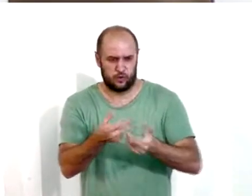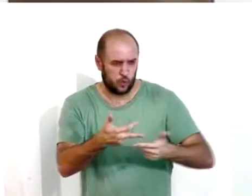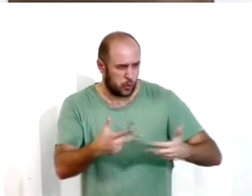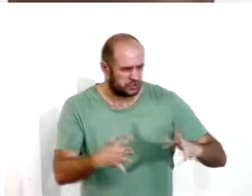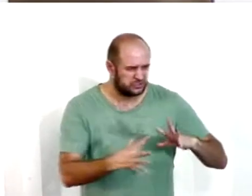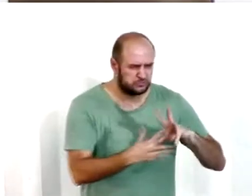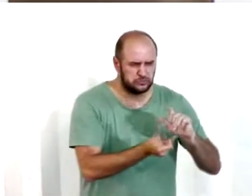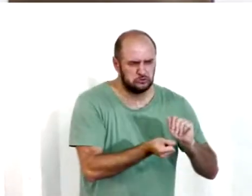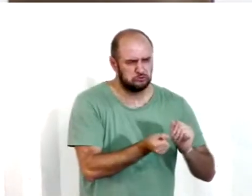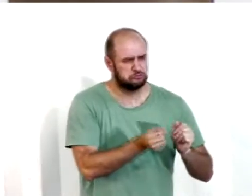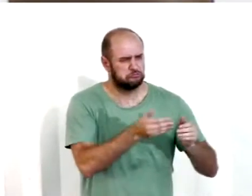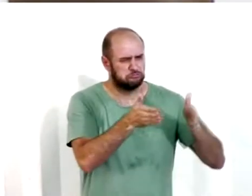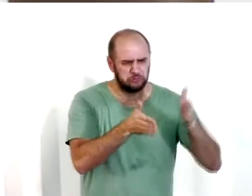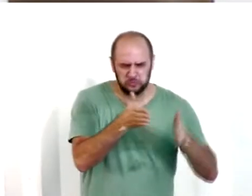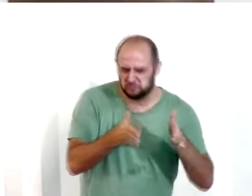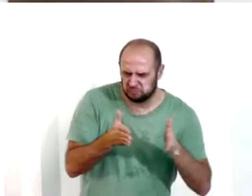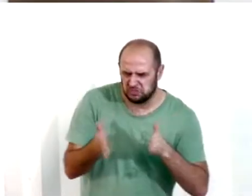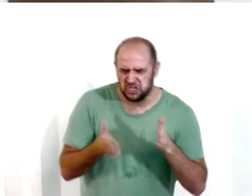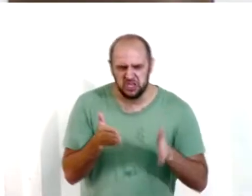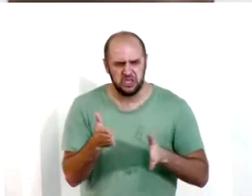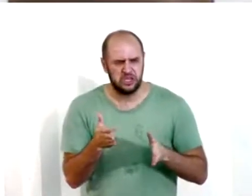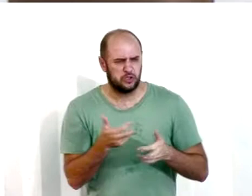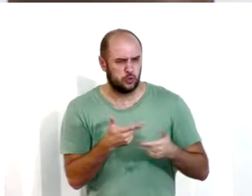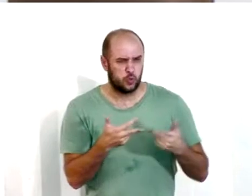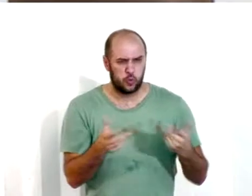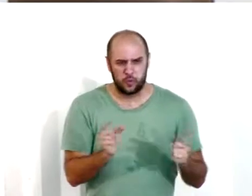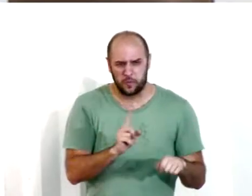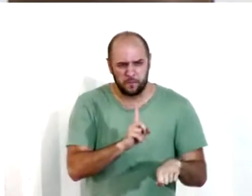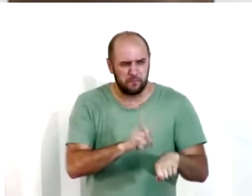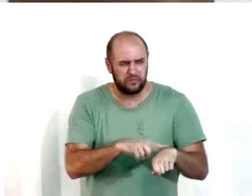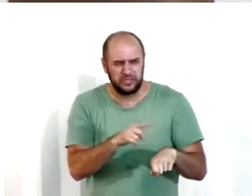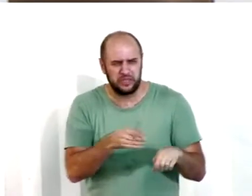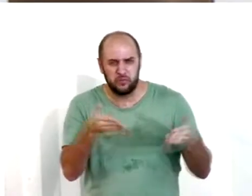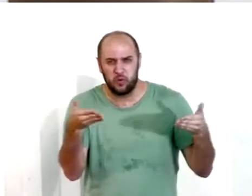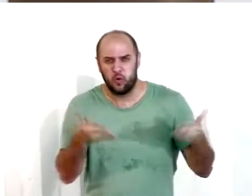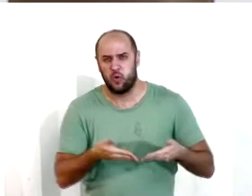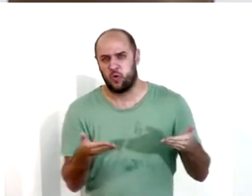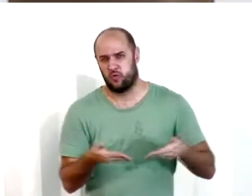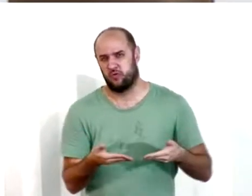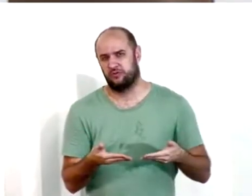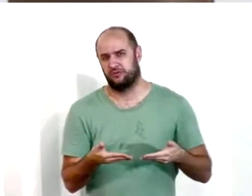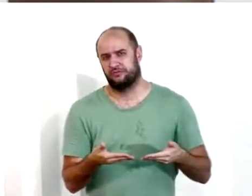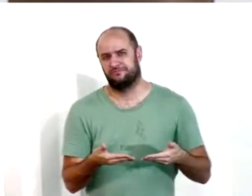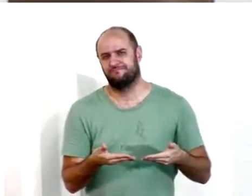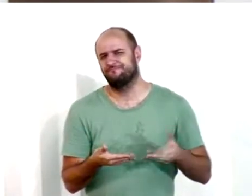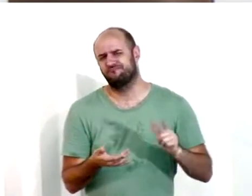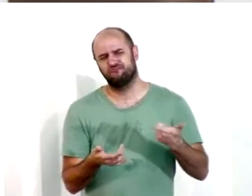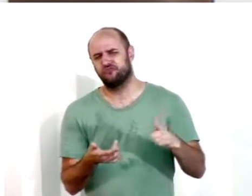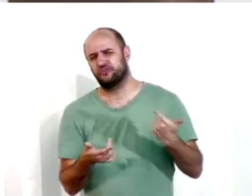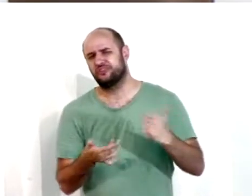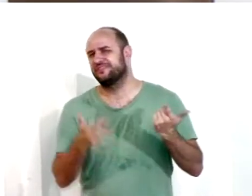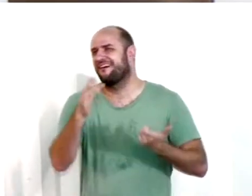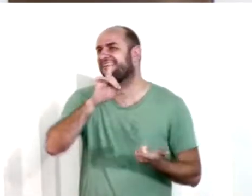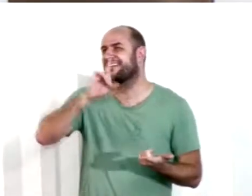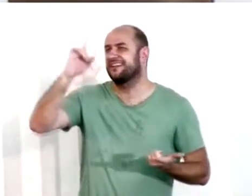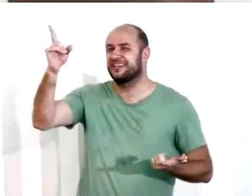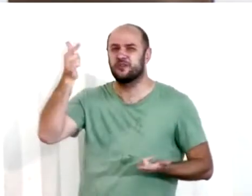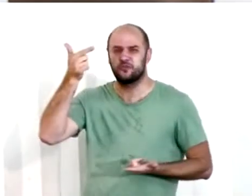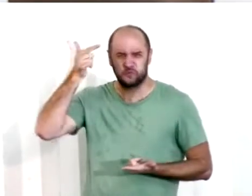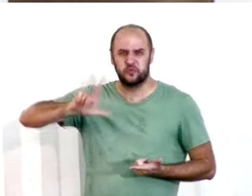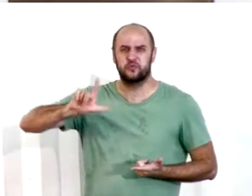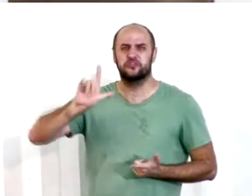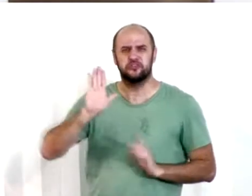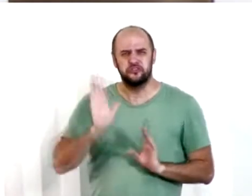momentâneas, ou condicional àquilo que eu faço ou deixo de fazer, mas são garantias eternas, porque